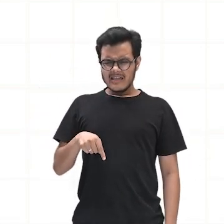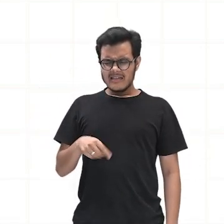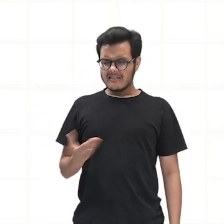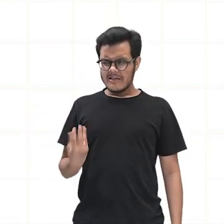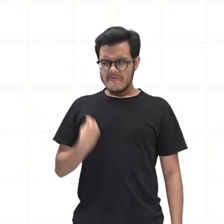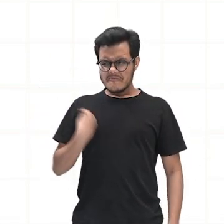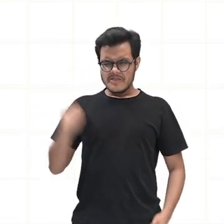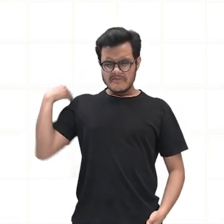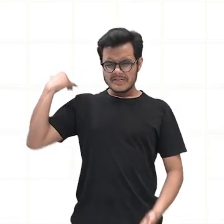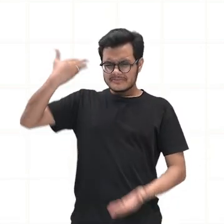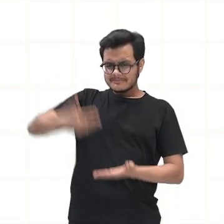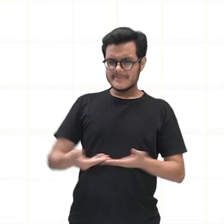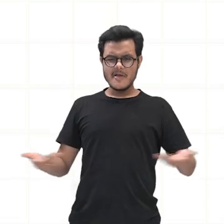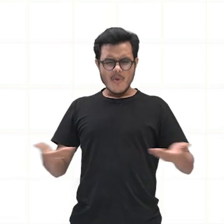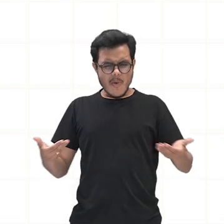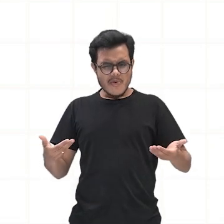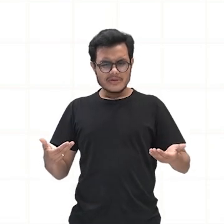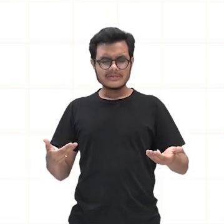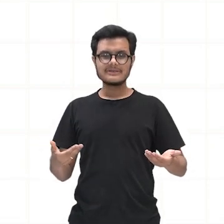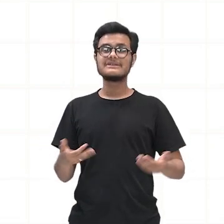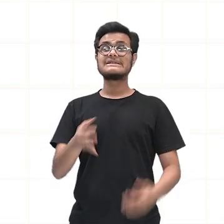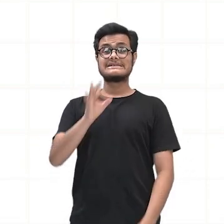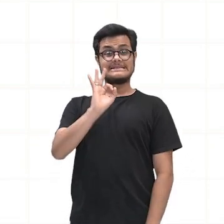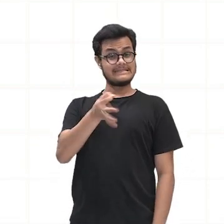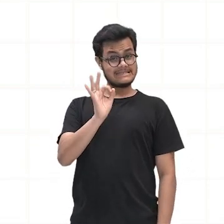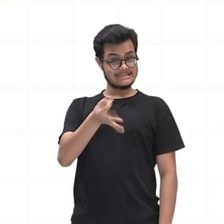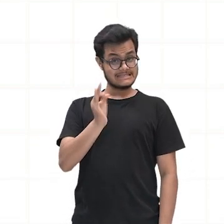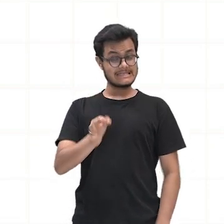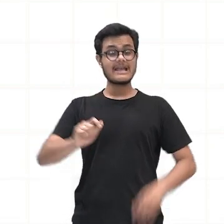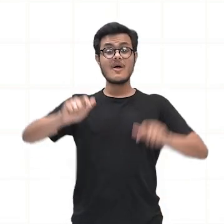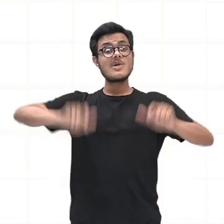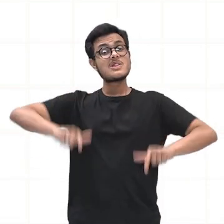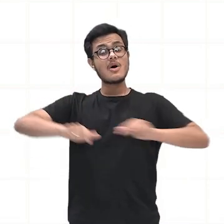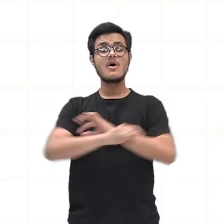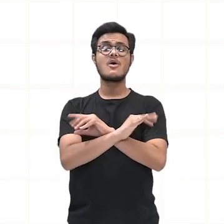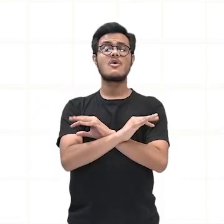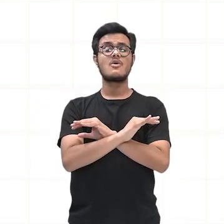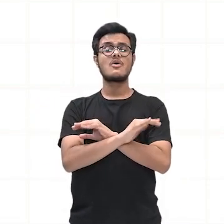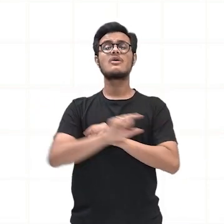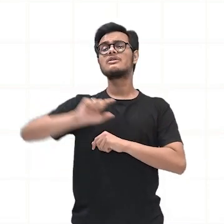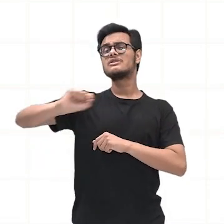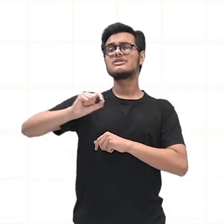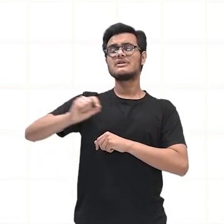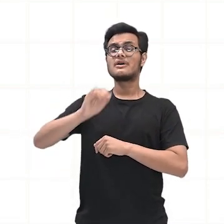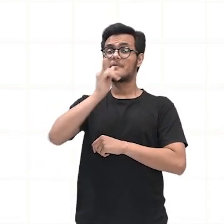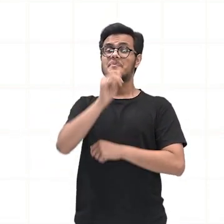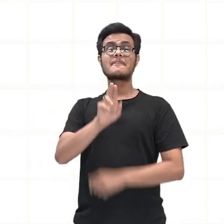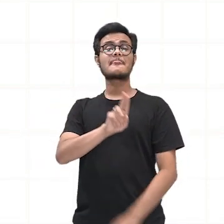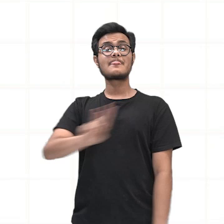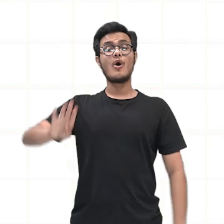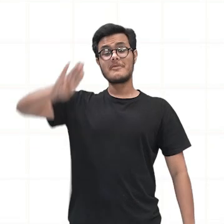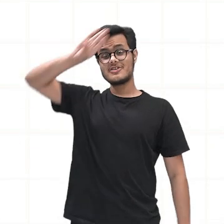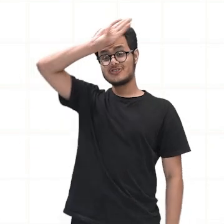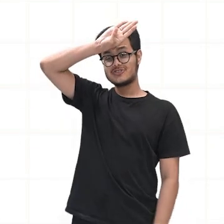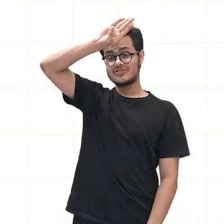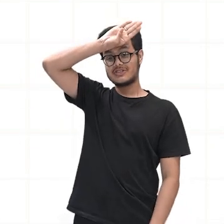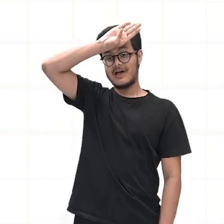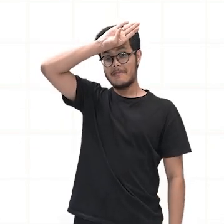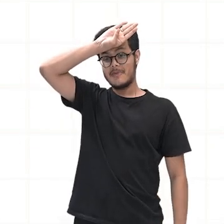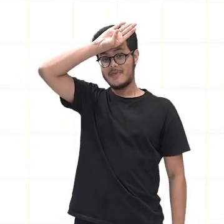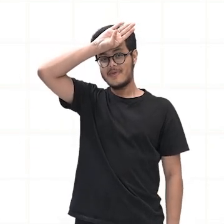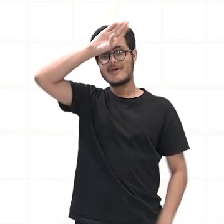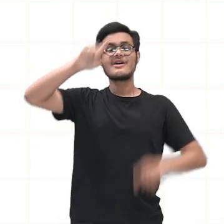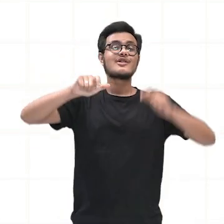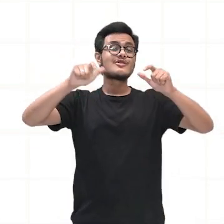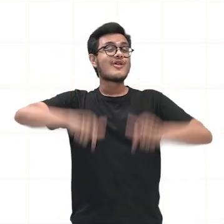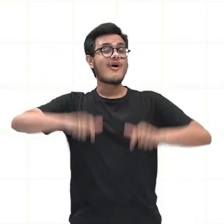Constantinopla ainda existe? Atualmente, essa cidade se chama Istambul e fica na região